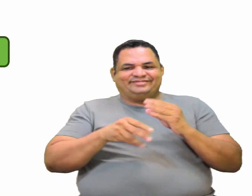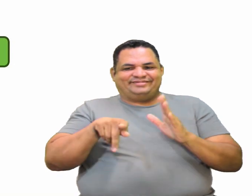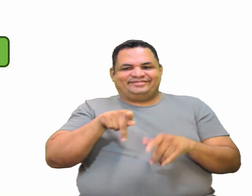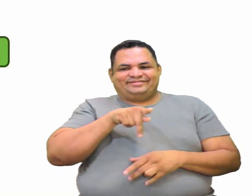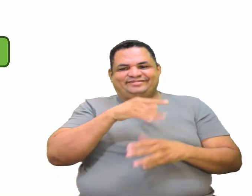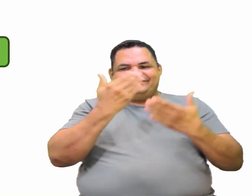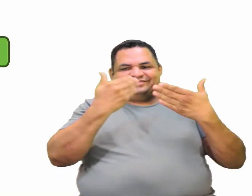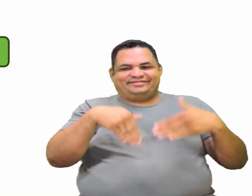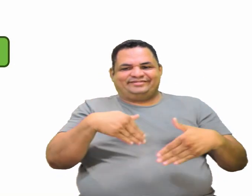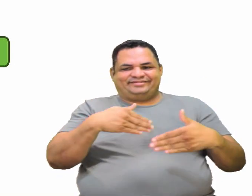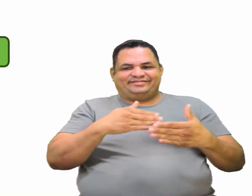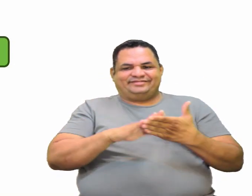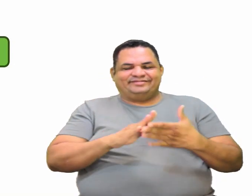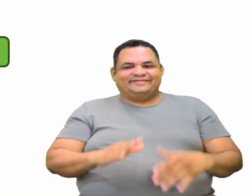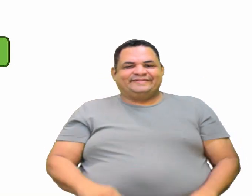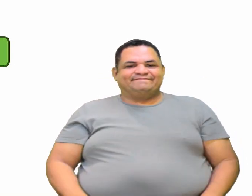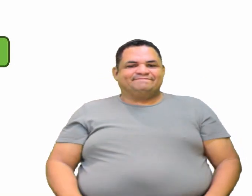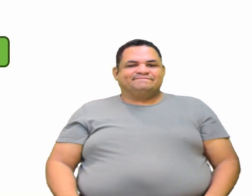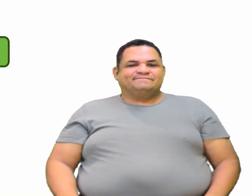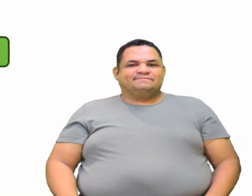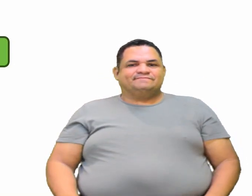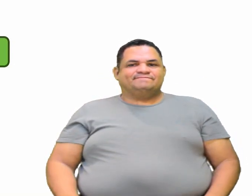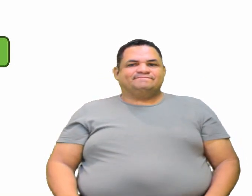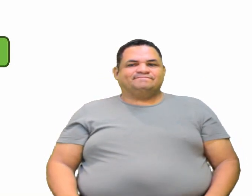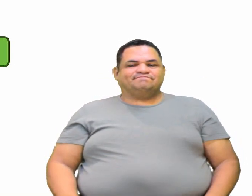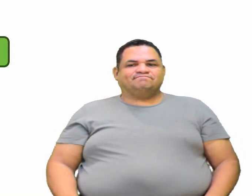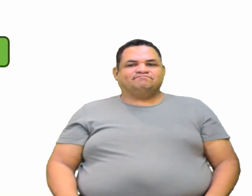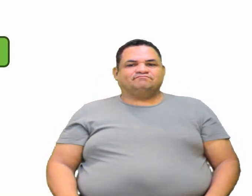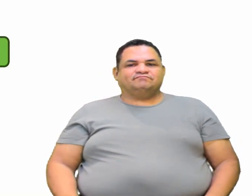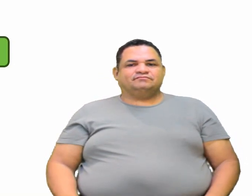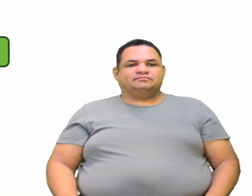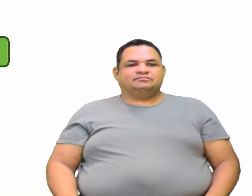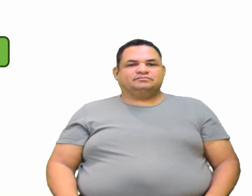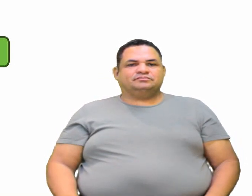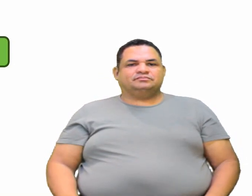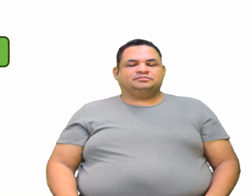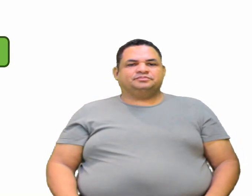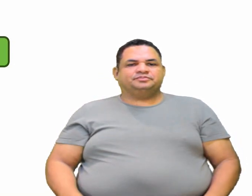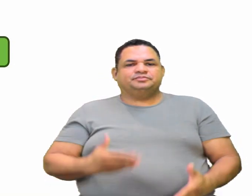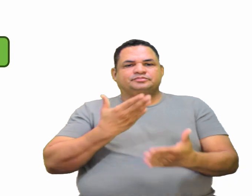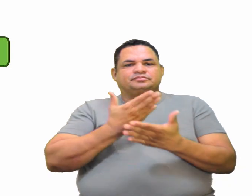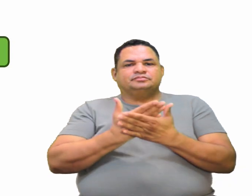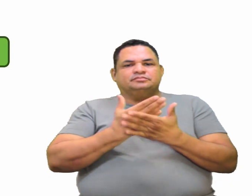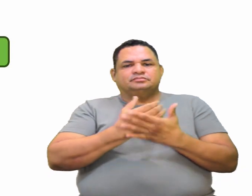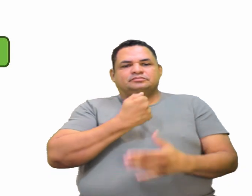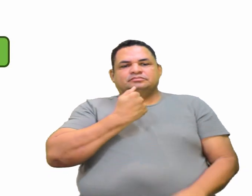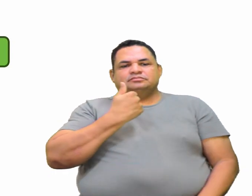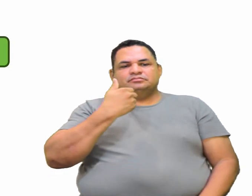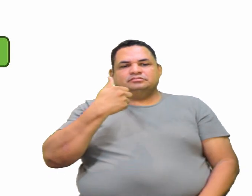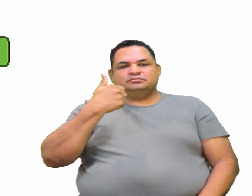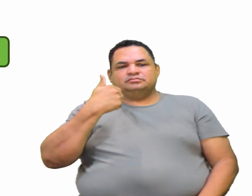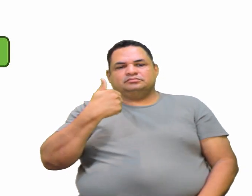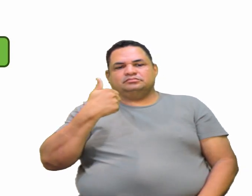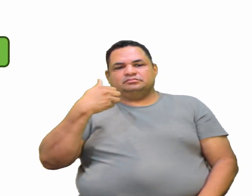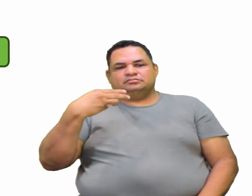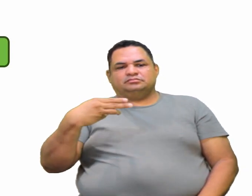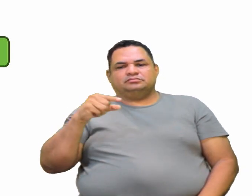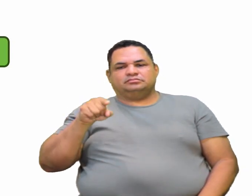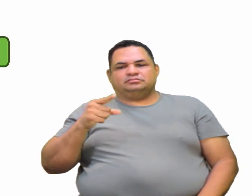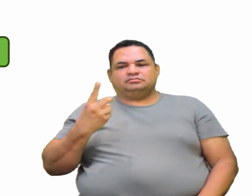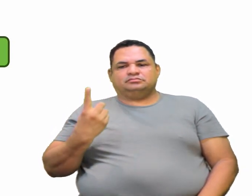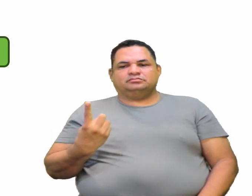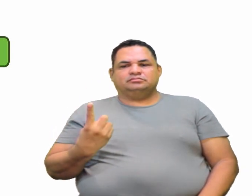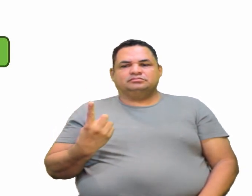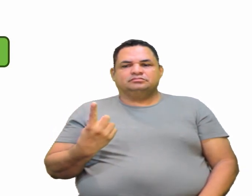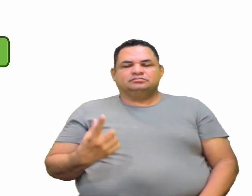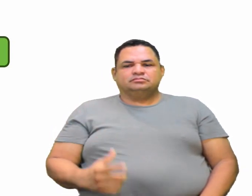bom que a professora Tabita falou, essa aula aqui, a 13.1, já é uma aula que vocês já devem estar se